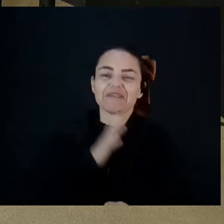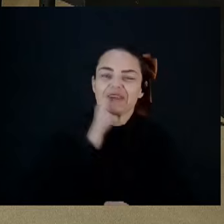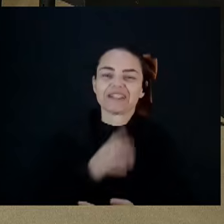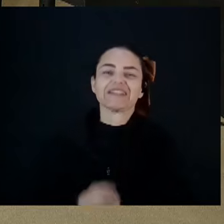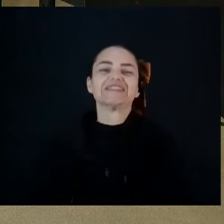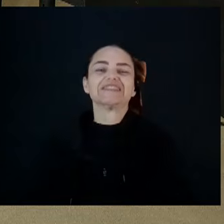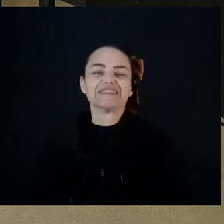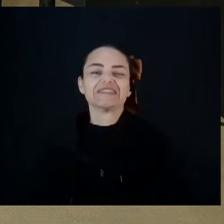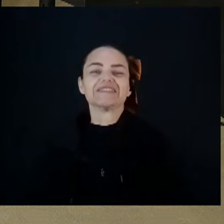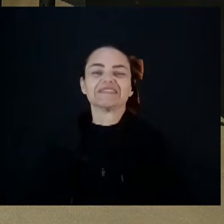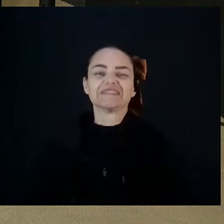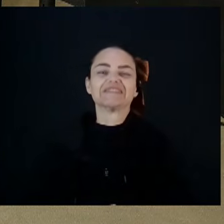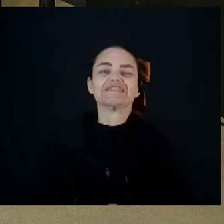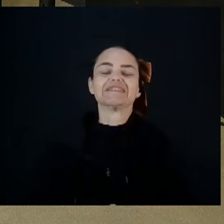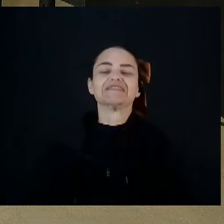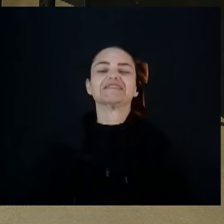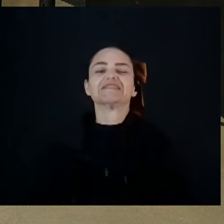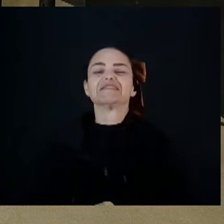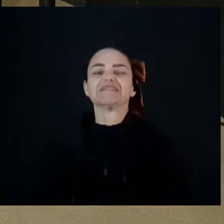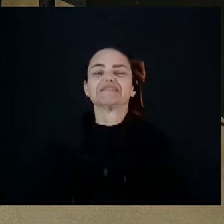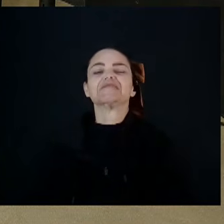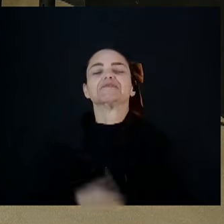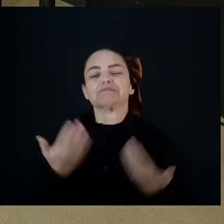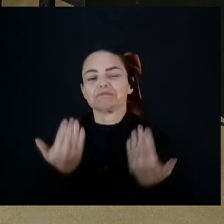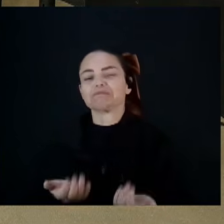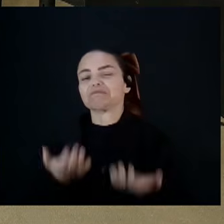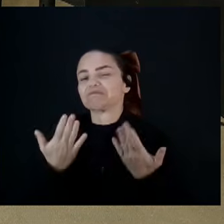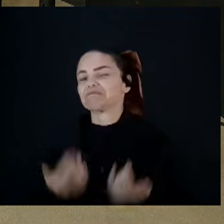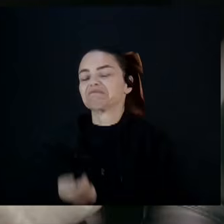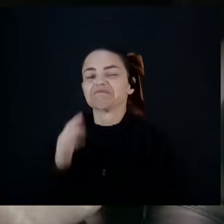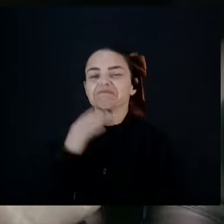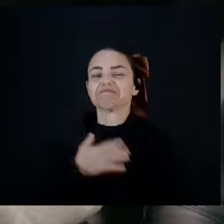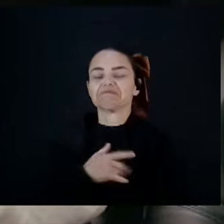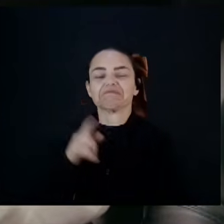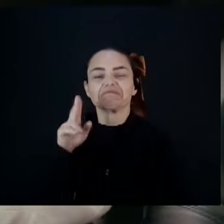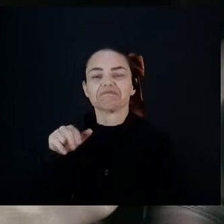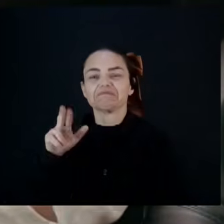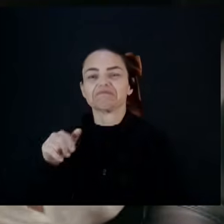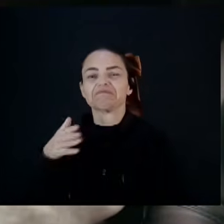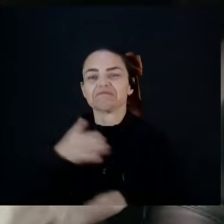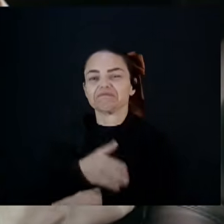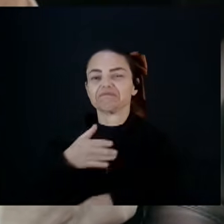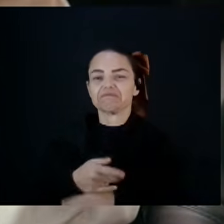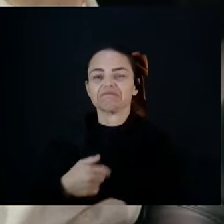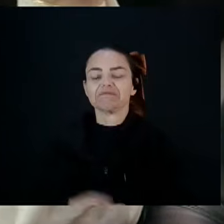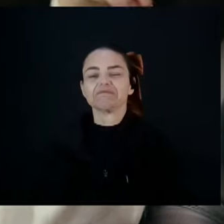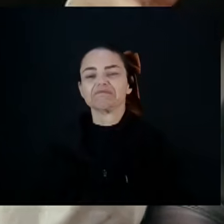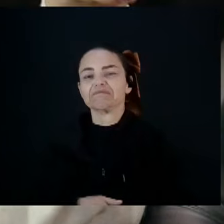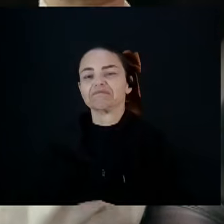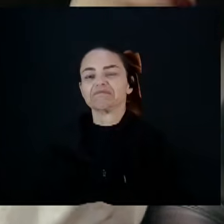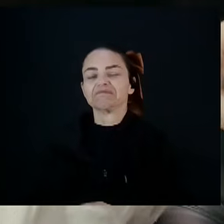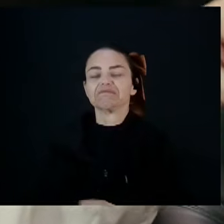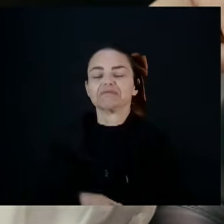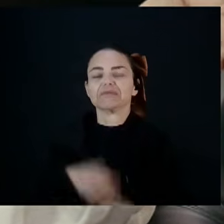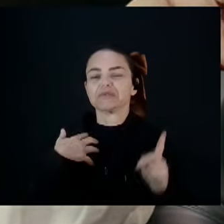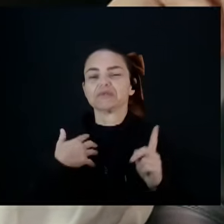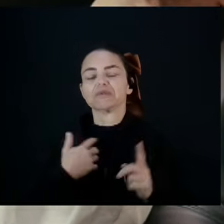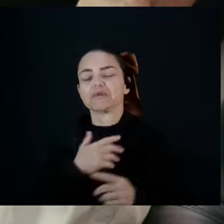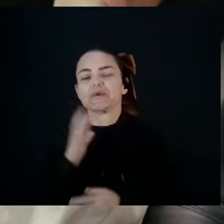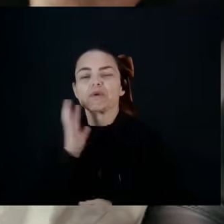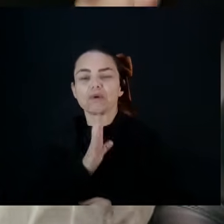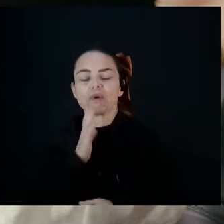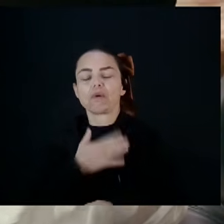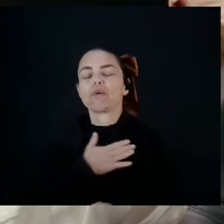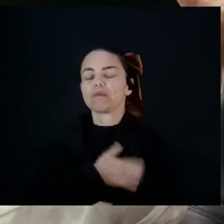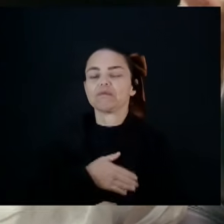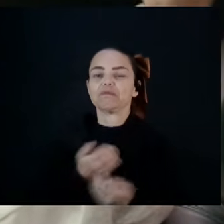Isso mesmo. E Rúbia foi muito leve, tá? Ai, que bom. Eu nunca participei, assim, eu não gosto muito de me expor, mas eu achei muito leve, é